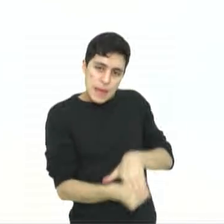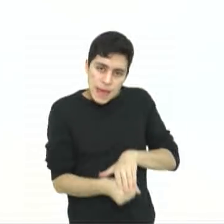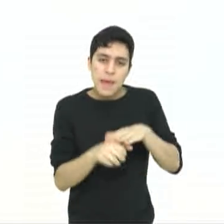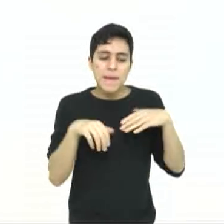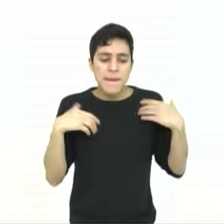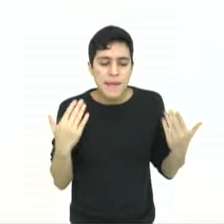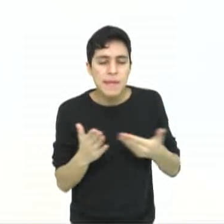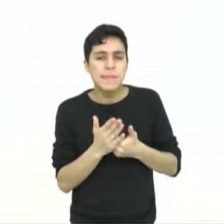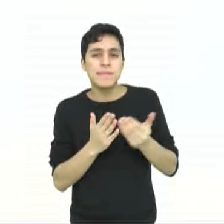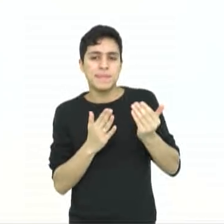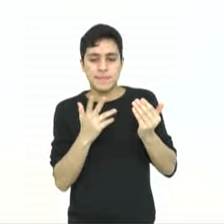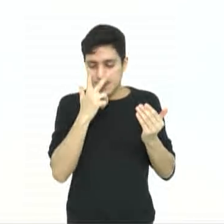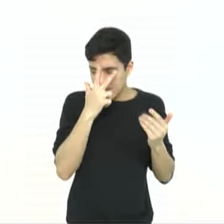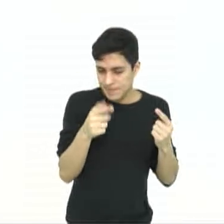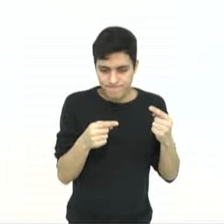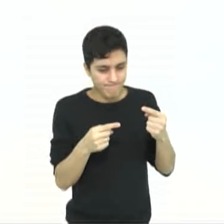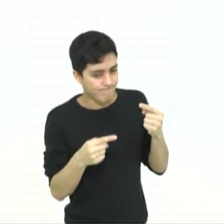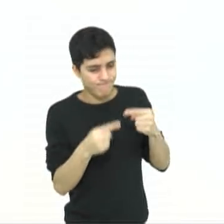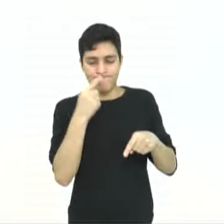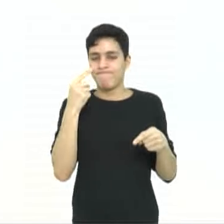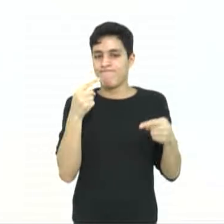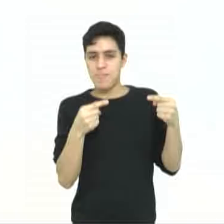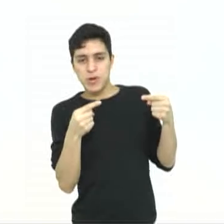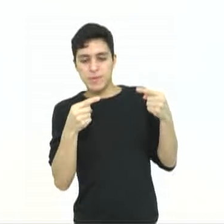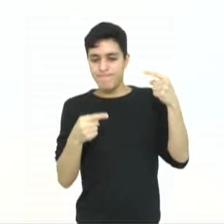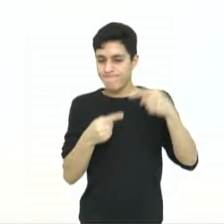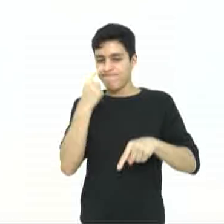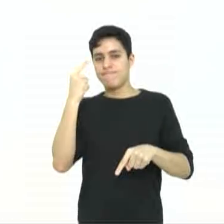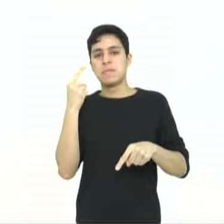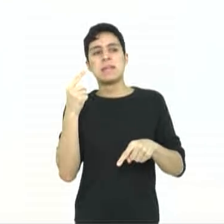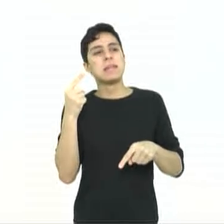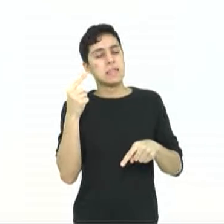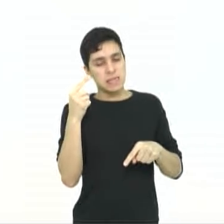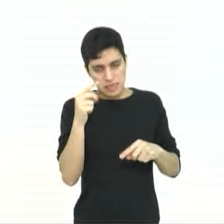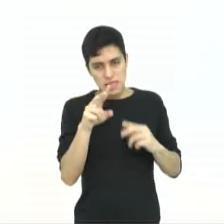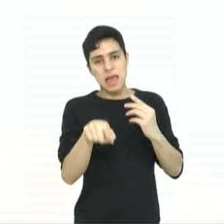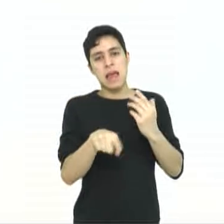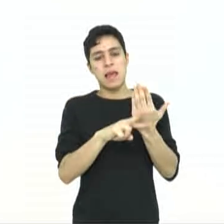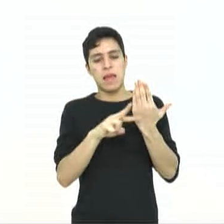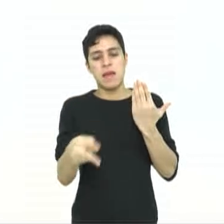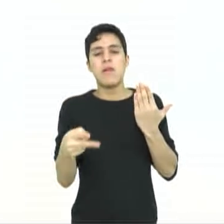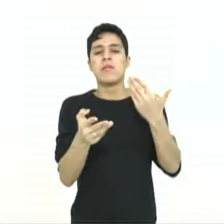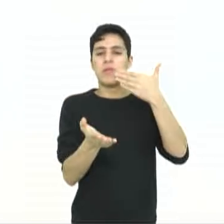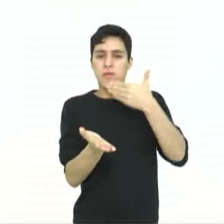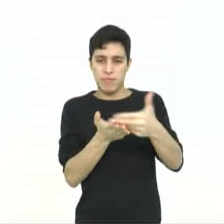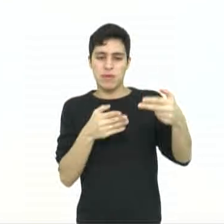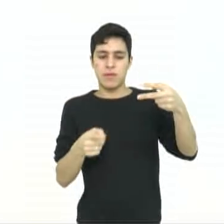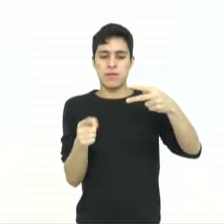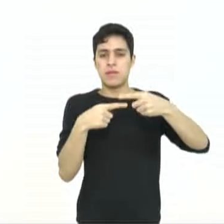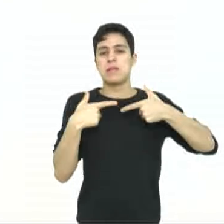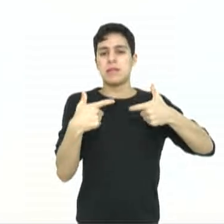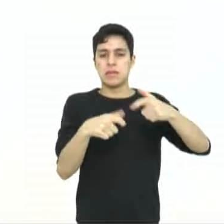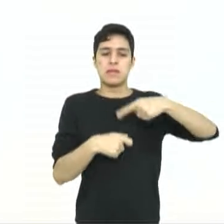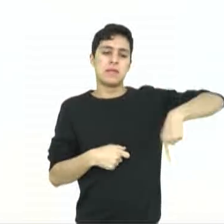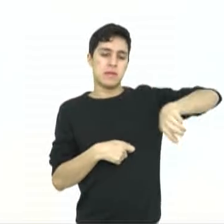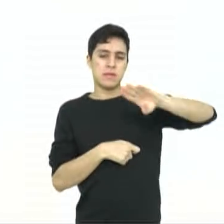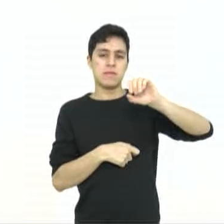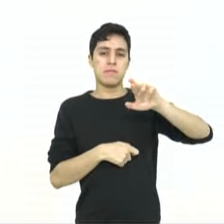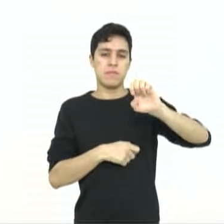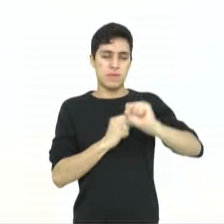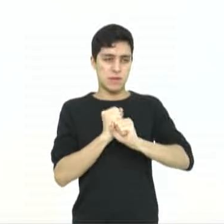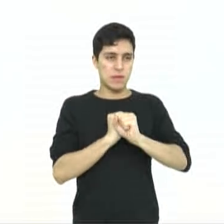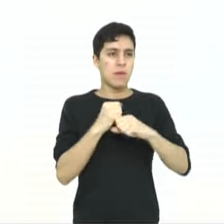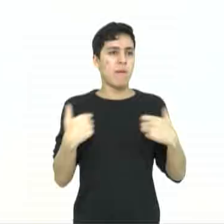um desentendimento político que desencadeia o que nós colocamos como uma segunda Guerra dos Boeres,